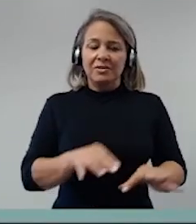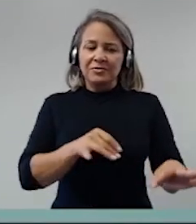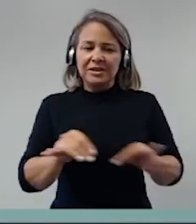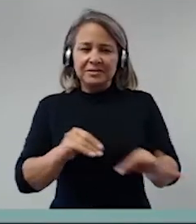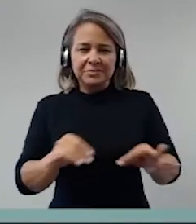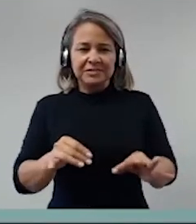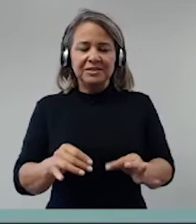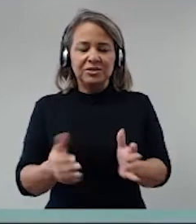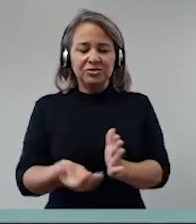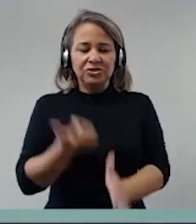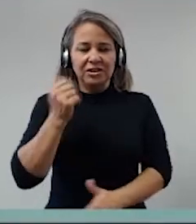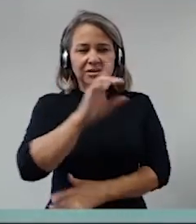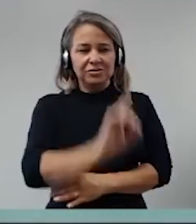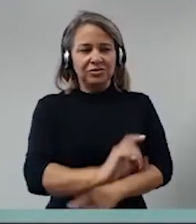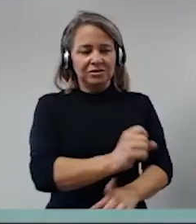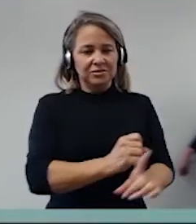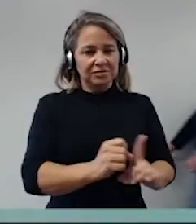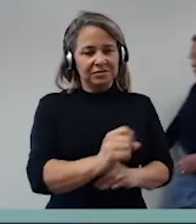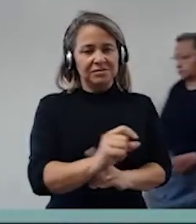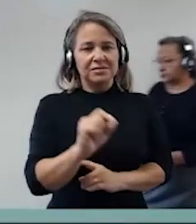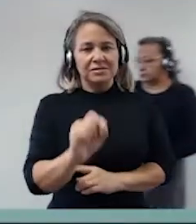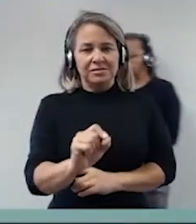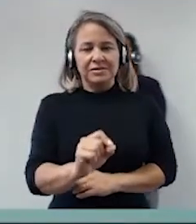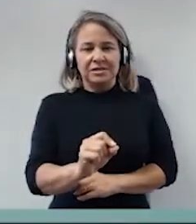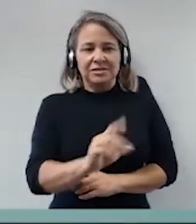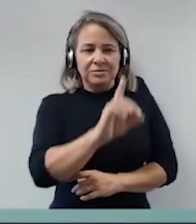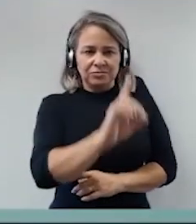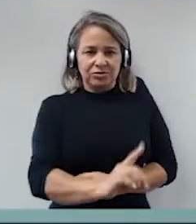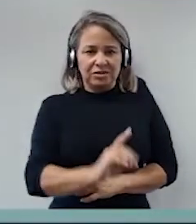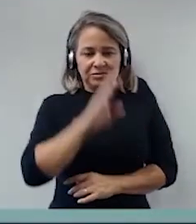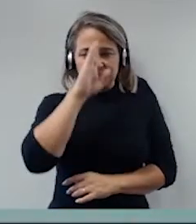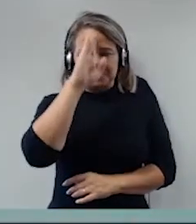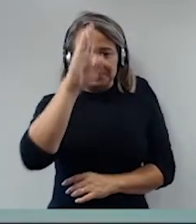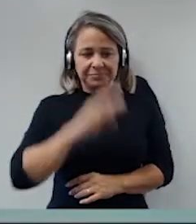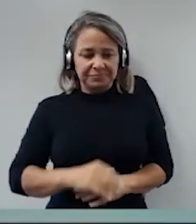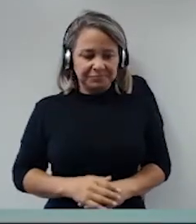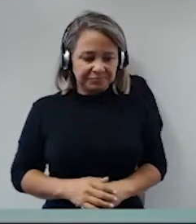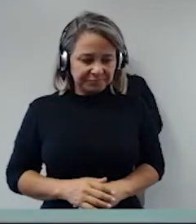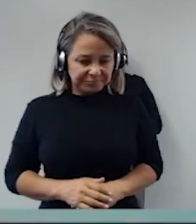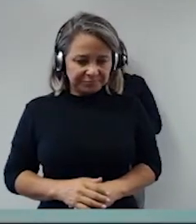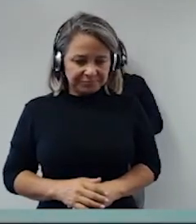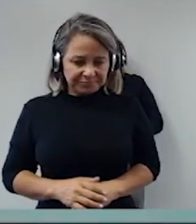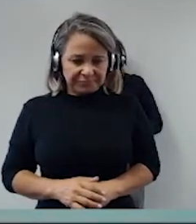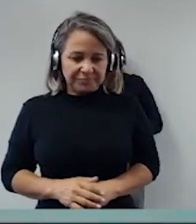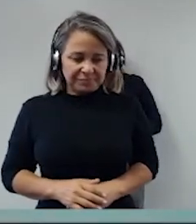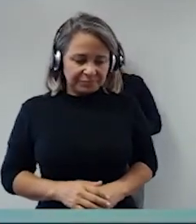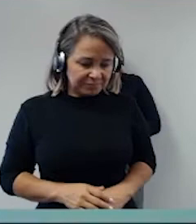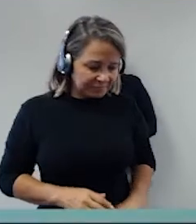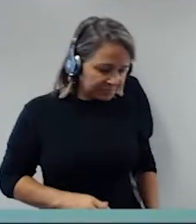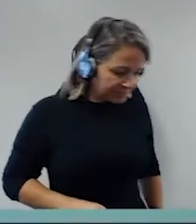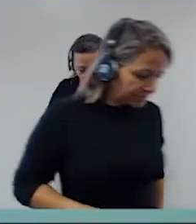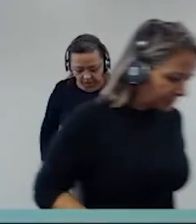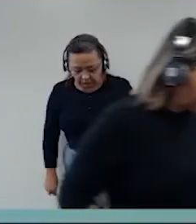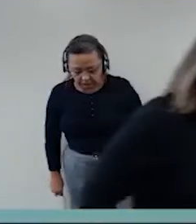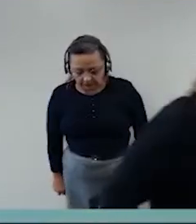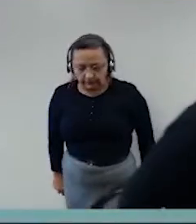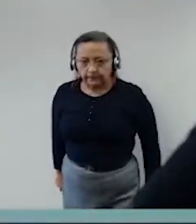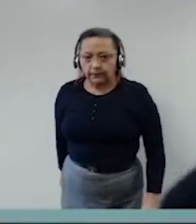retiradas de direitos sociais, que são direitos fundamentais. Eu digo que ela trouxe